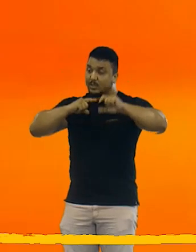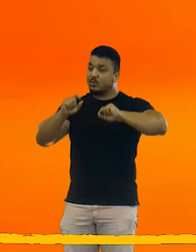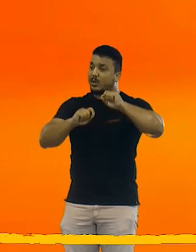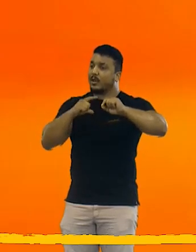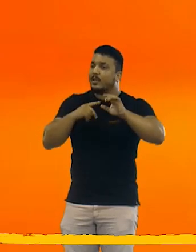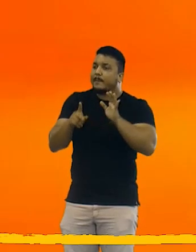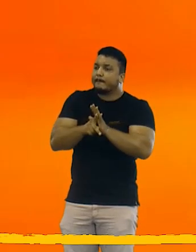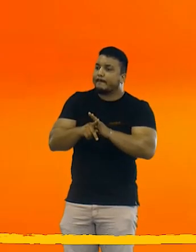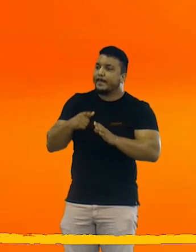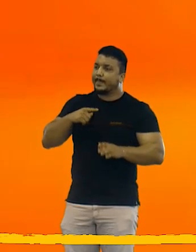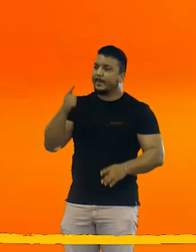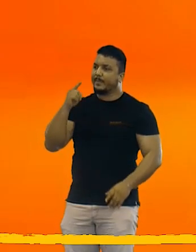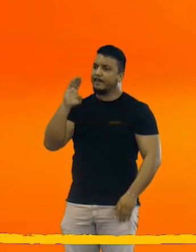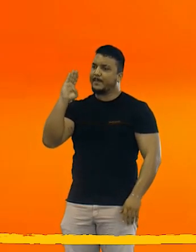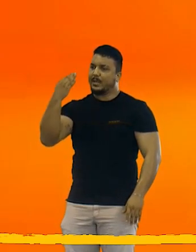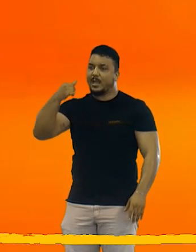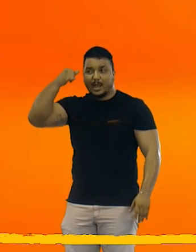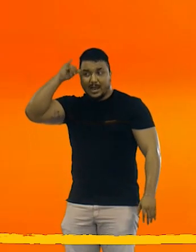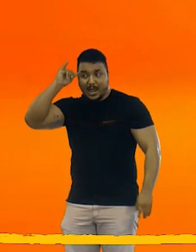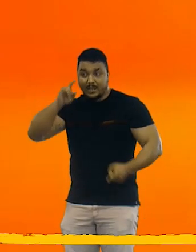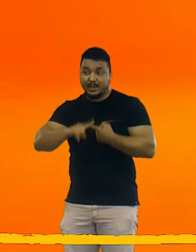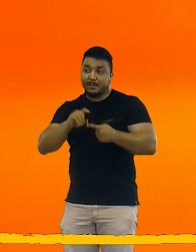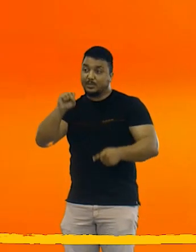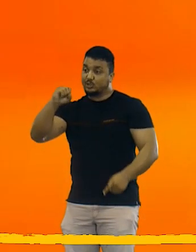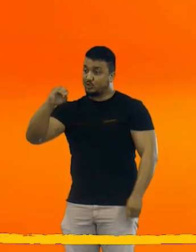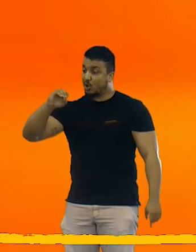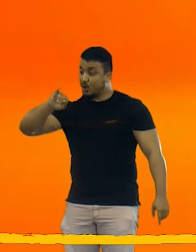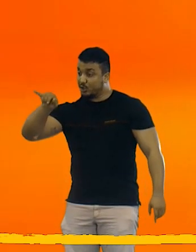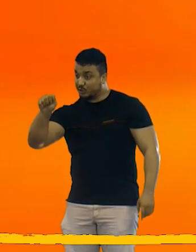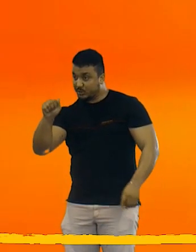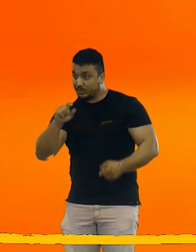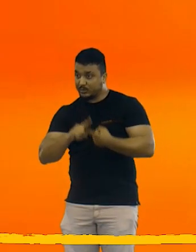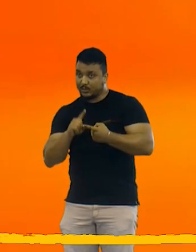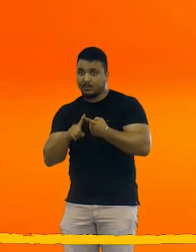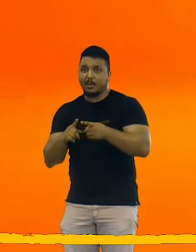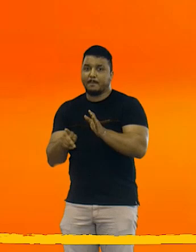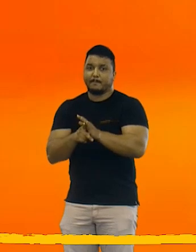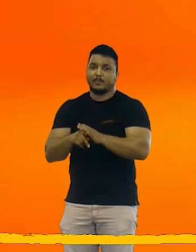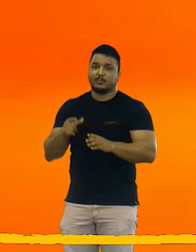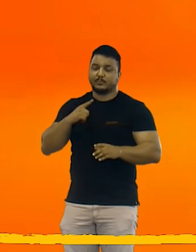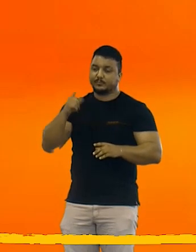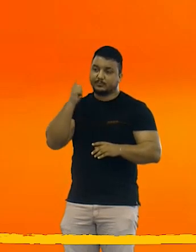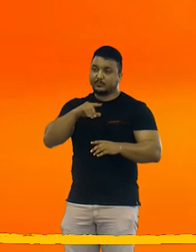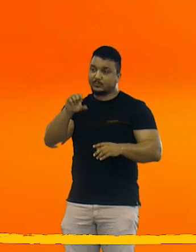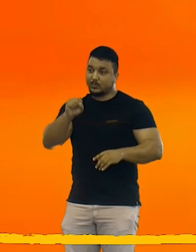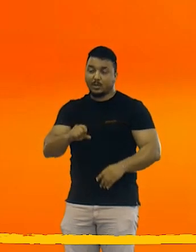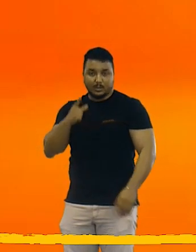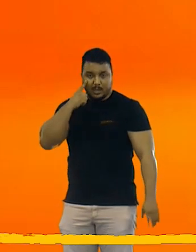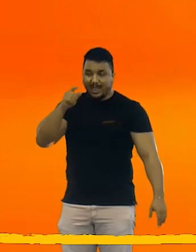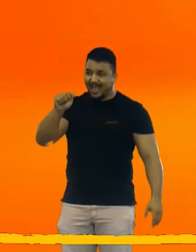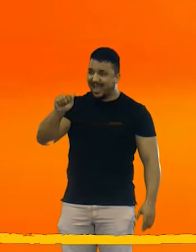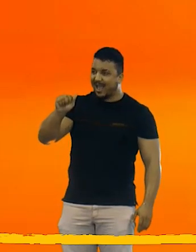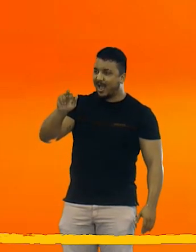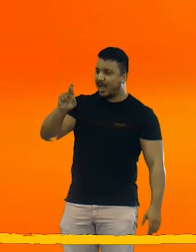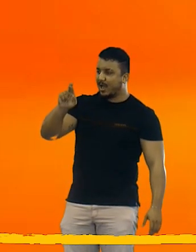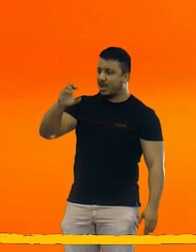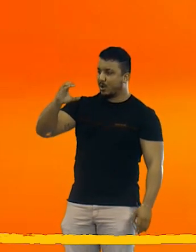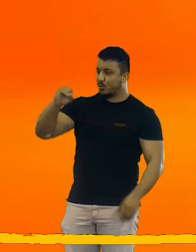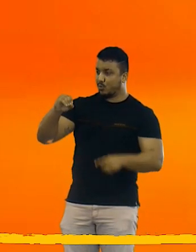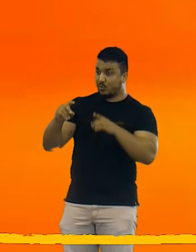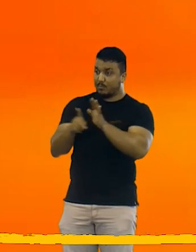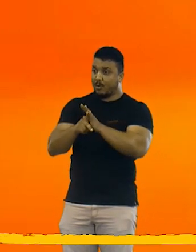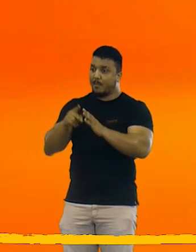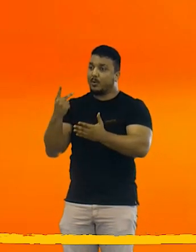de madeira, gado e soja, arco do desmatamento sul-amazônico. Anote isso, viu, gente? Arco